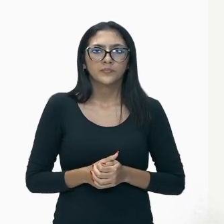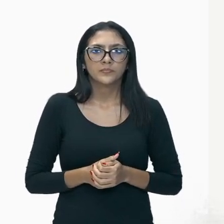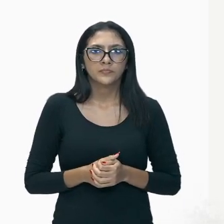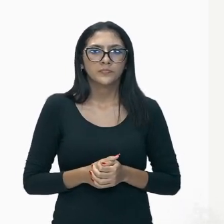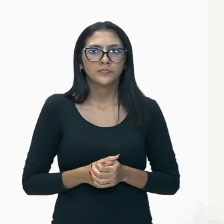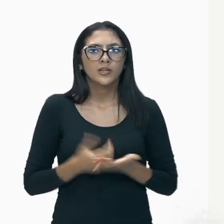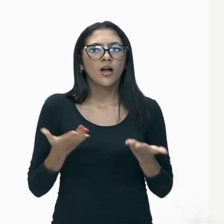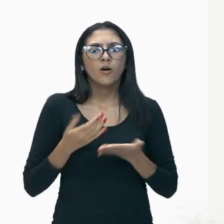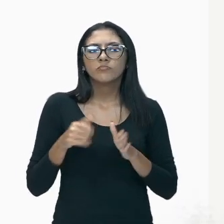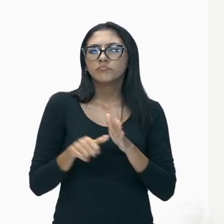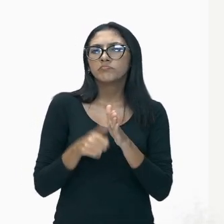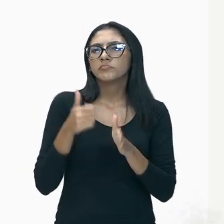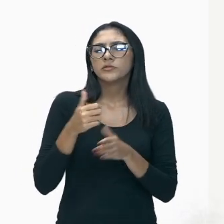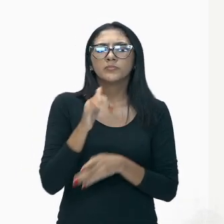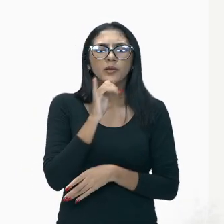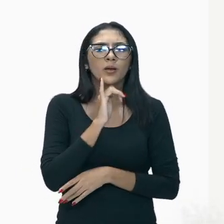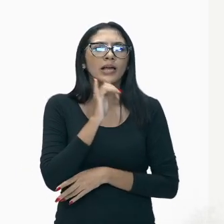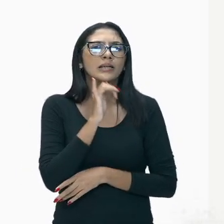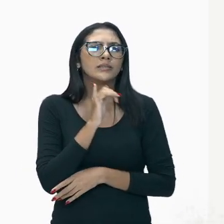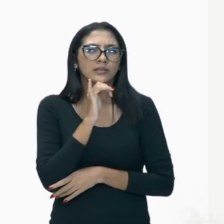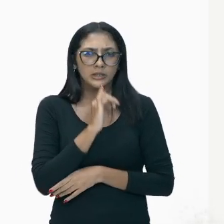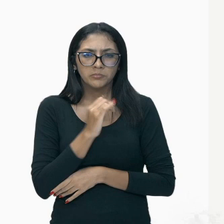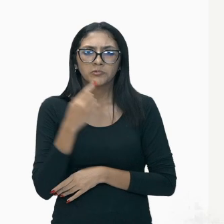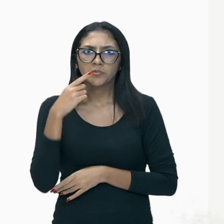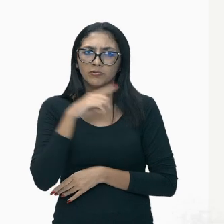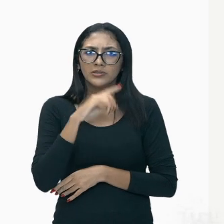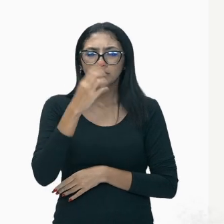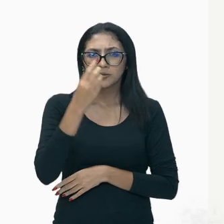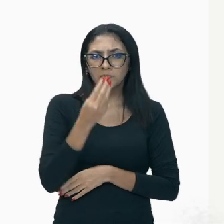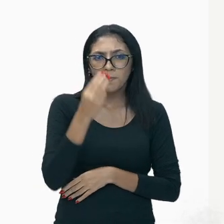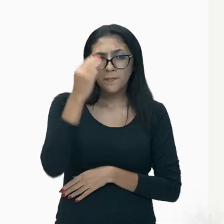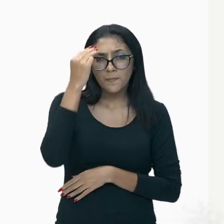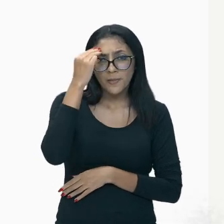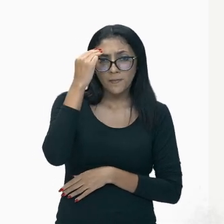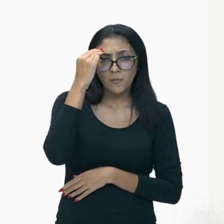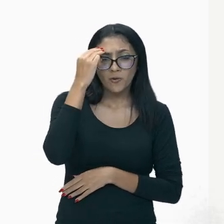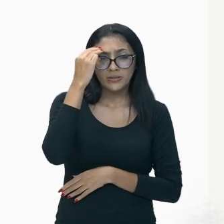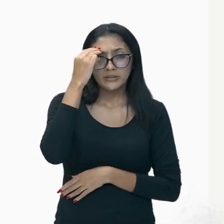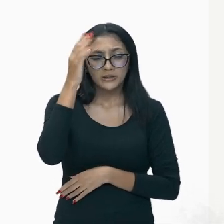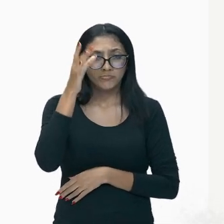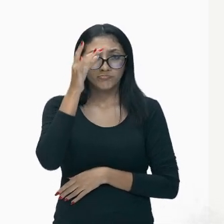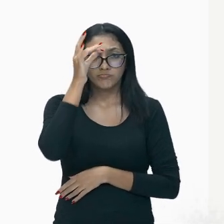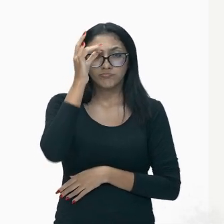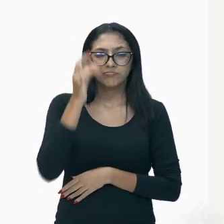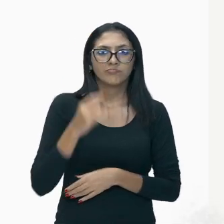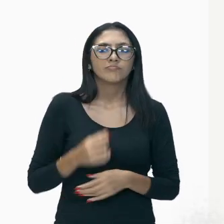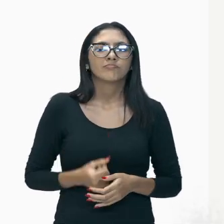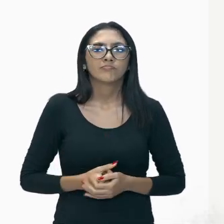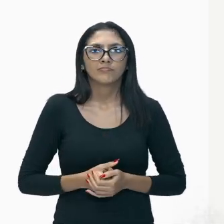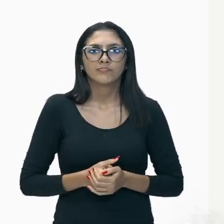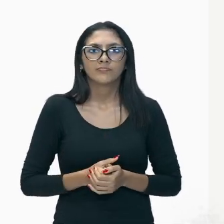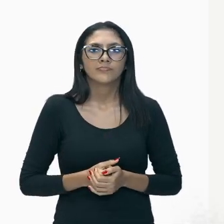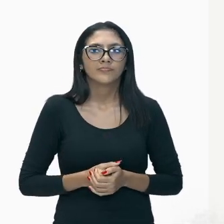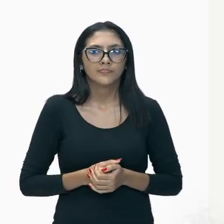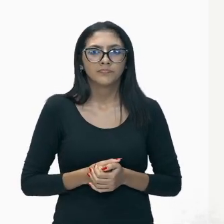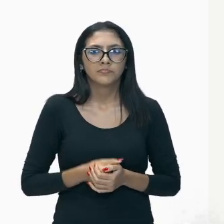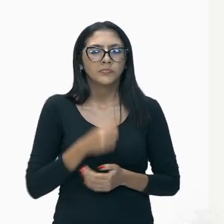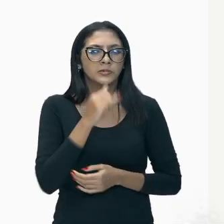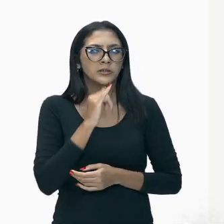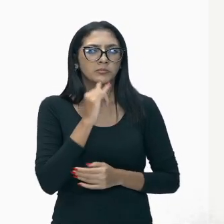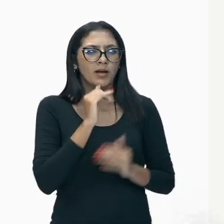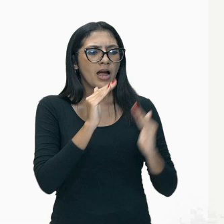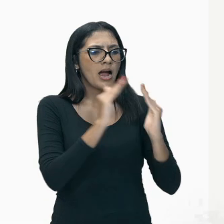temos o primeiro exemplo, tá, pessoal? Temos aqui o primeiro exemplo. Aí você tem, na casa do